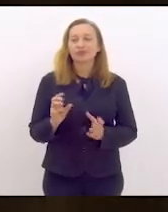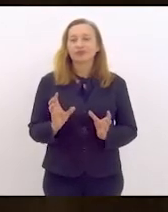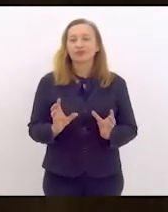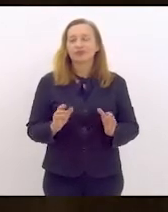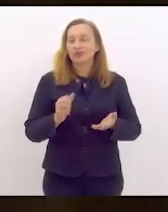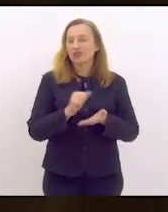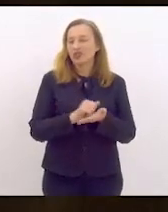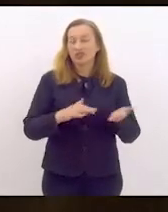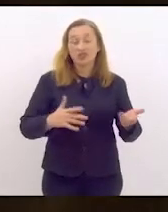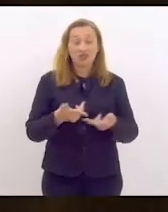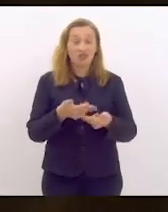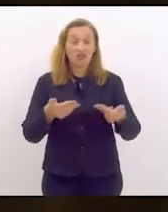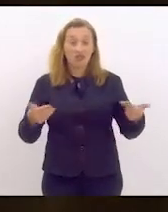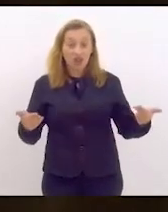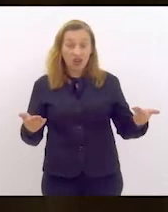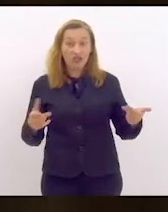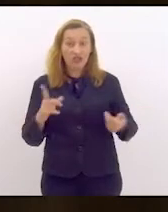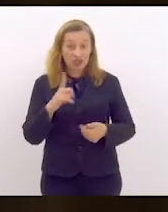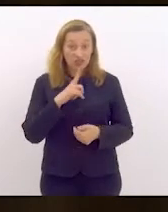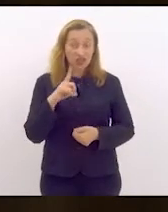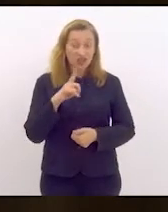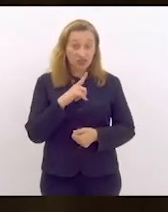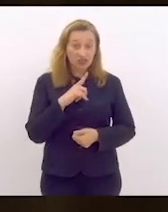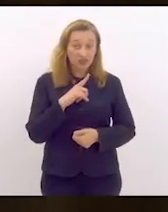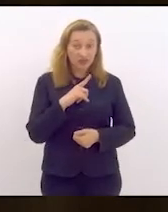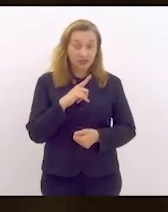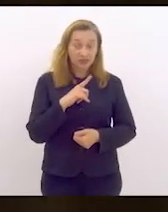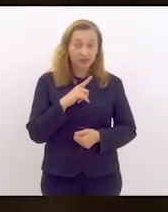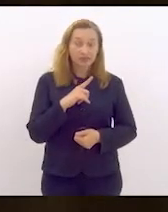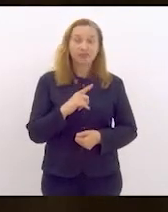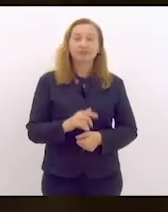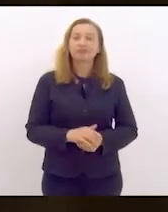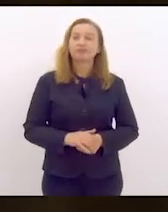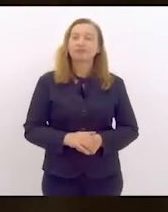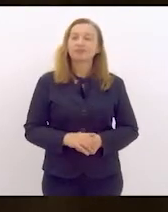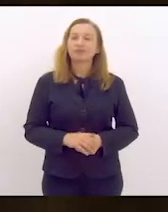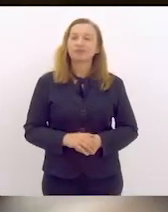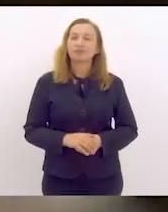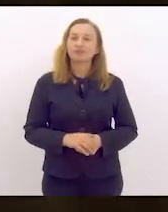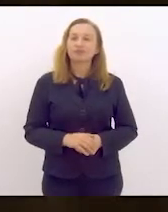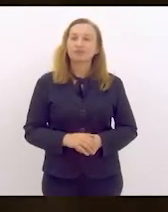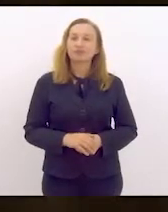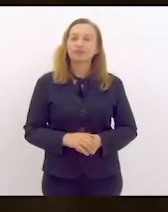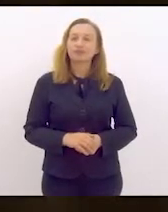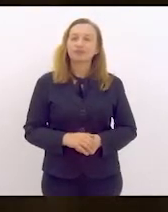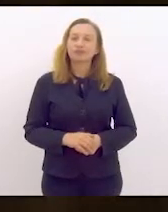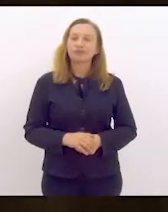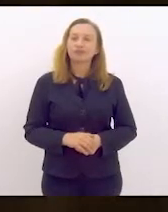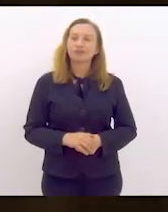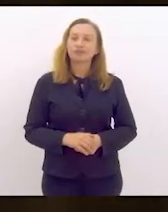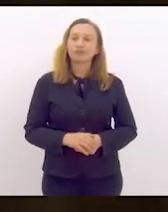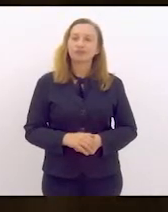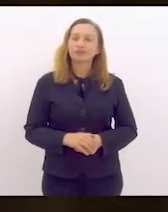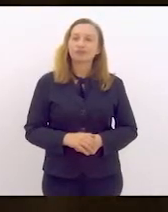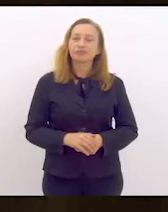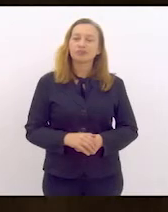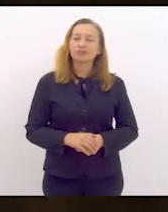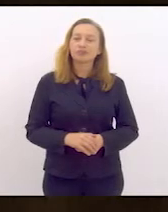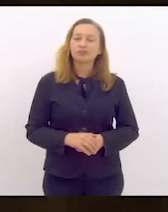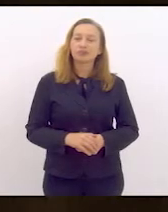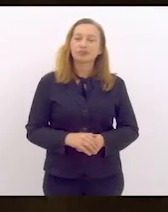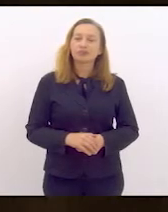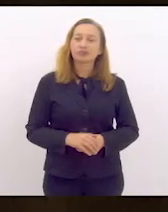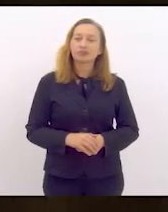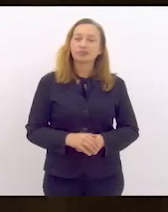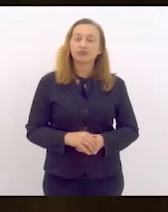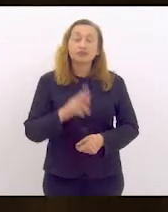de atividades realizadas pelo bloco, É, quer dizer, é um bloco que